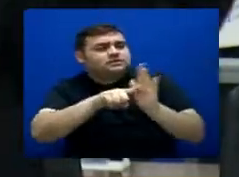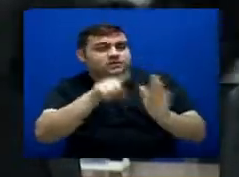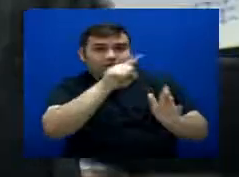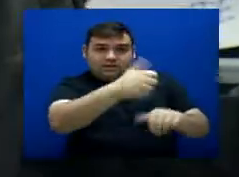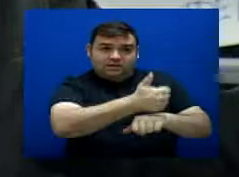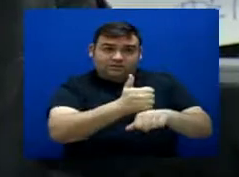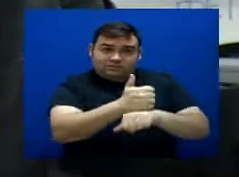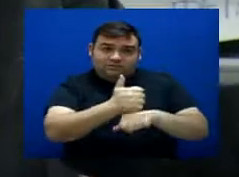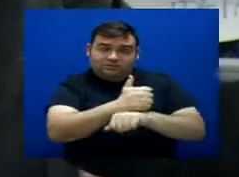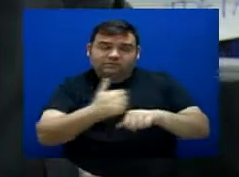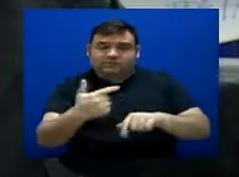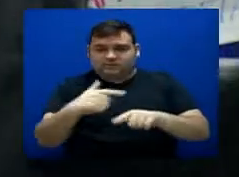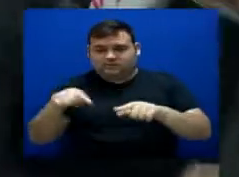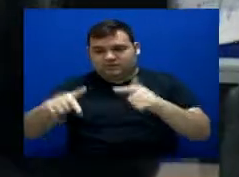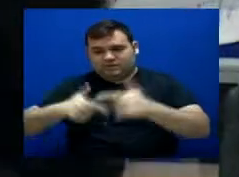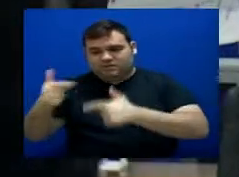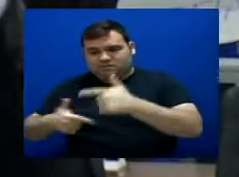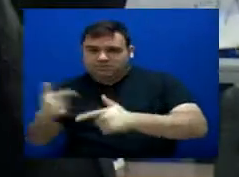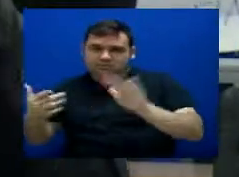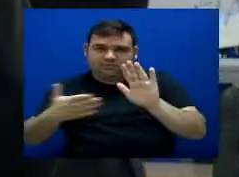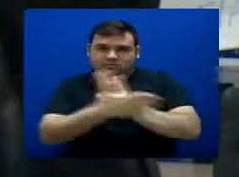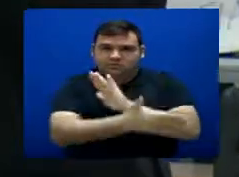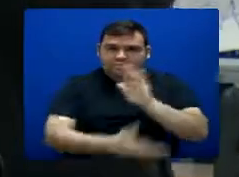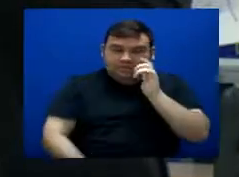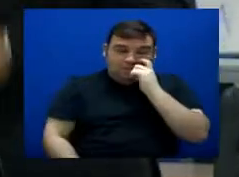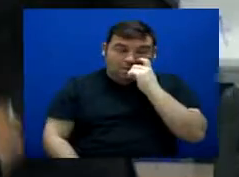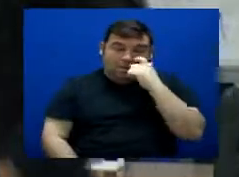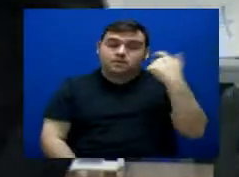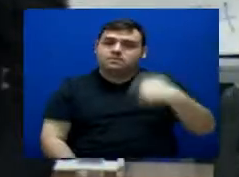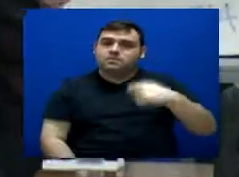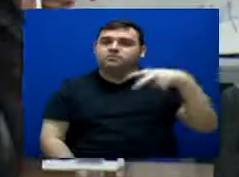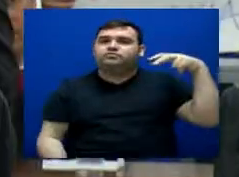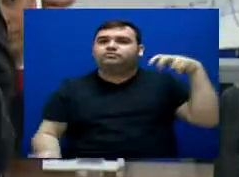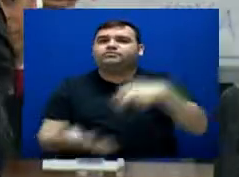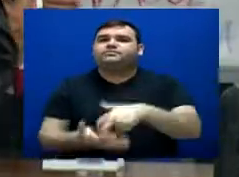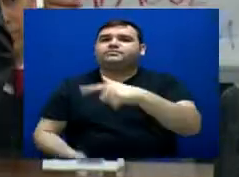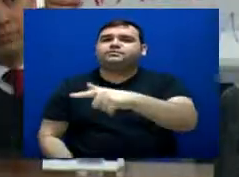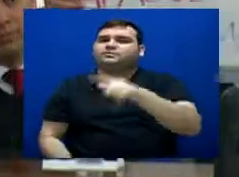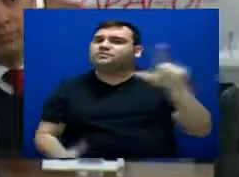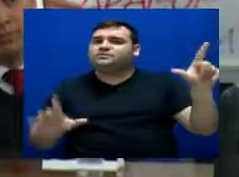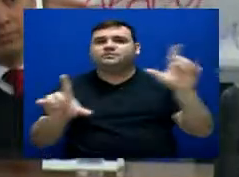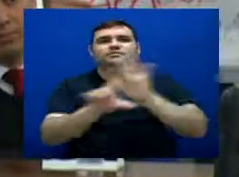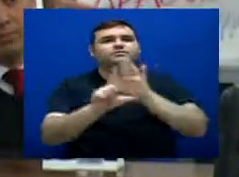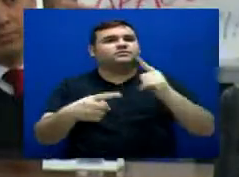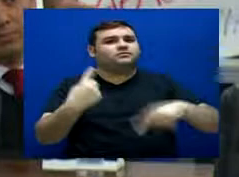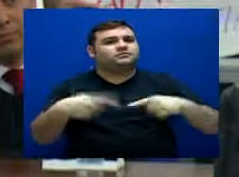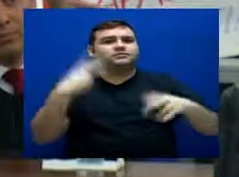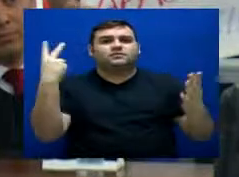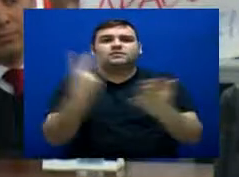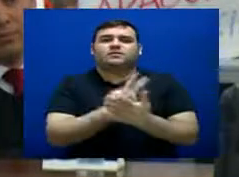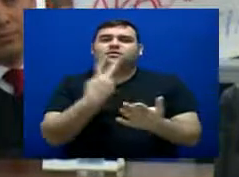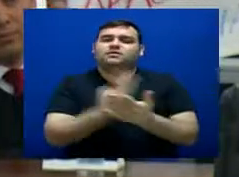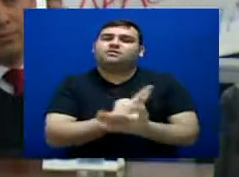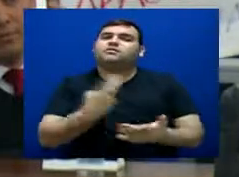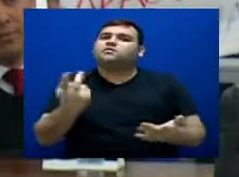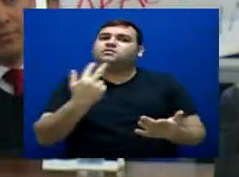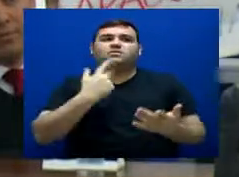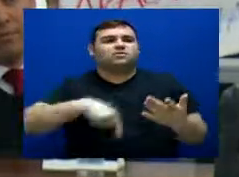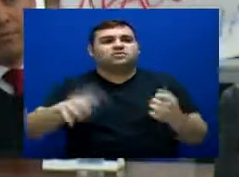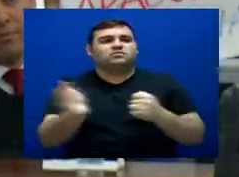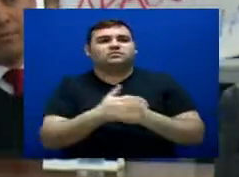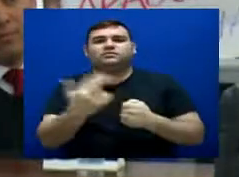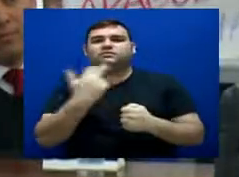que se ausenta do seu local de trabalho tem que ser firmemente punido. Isso é ilegal, isso é ilícito, nós não podemos